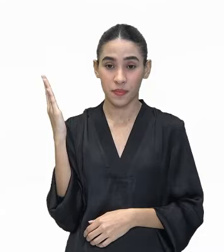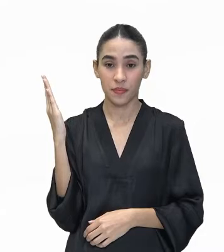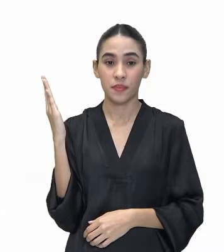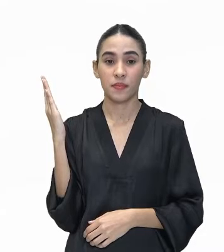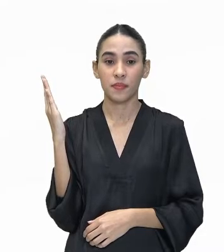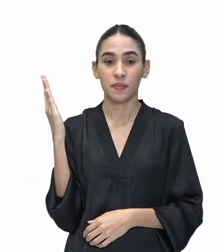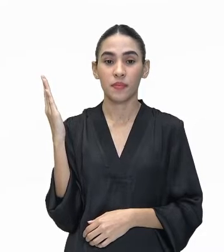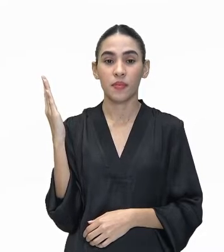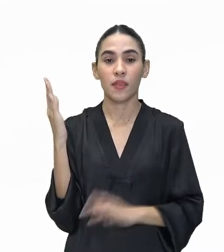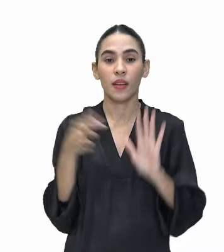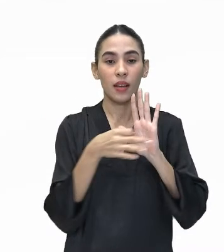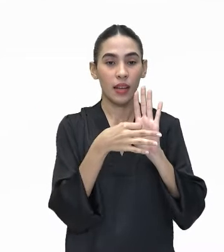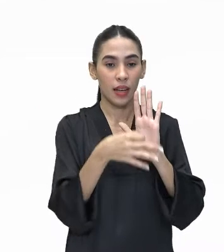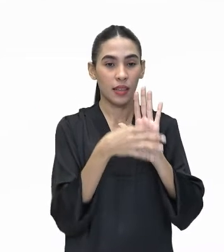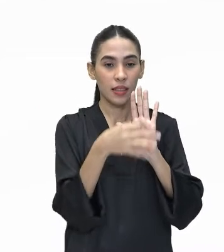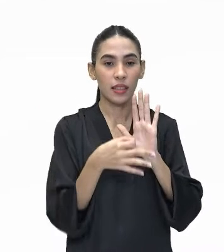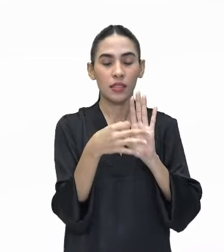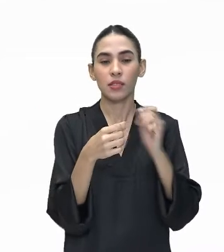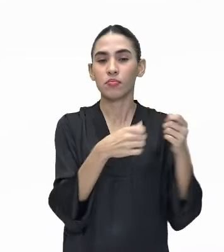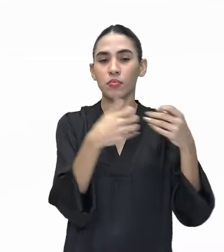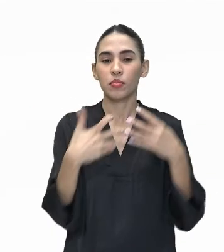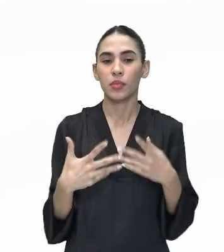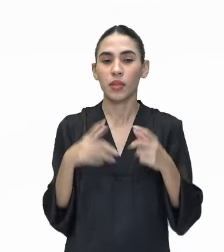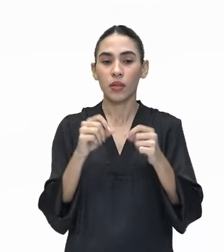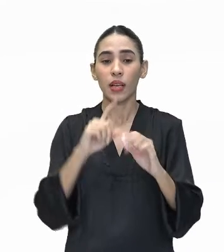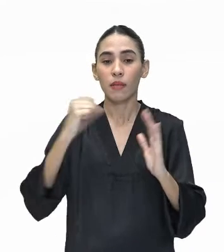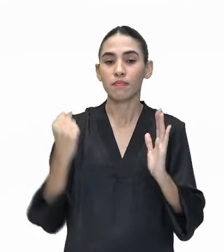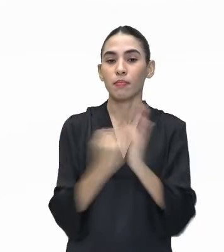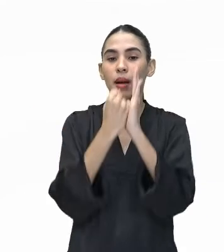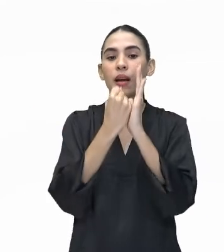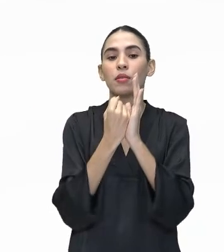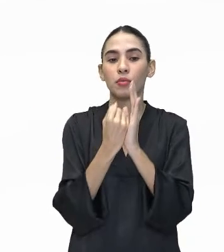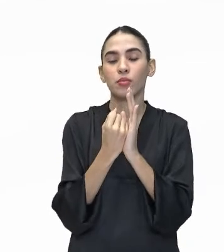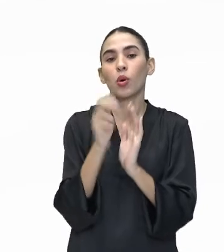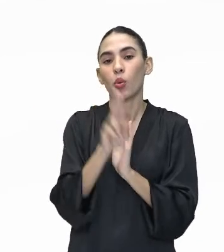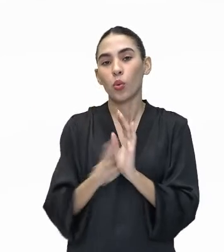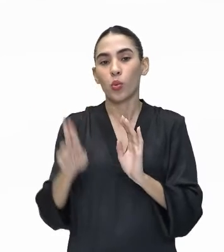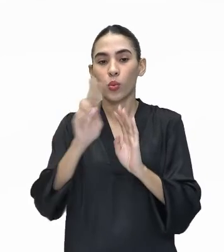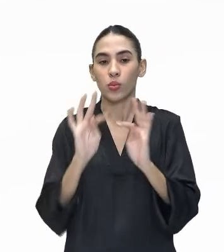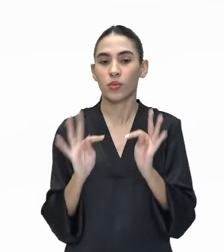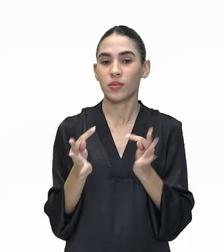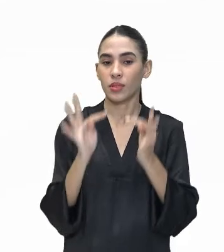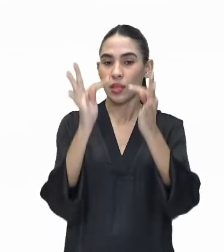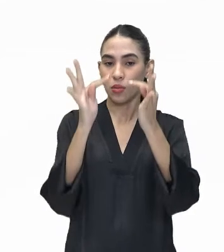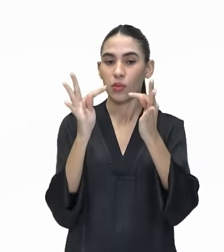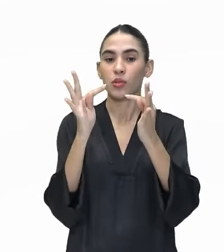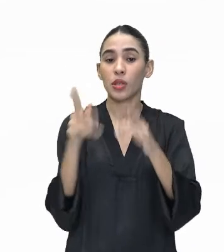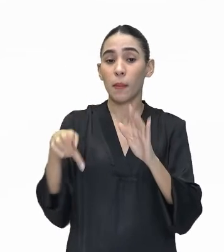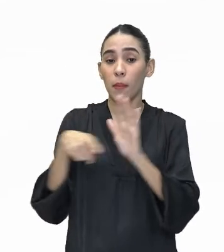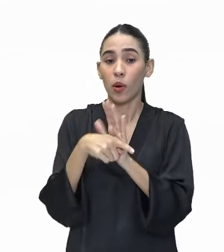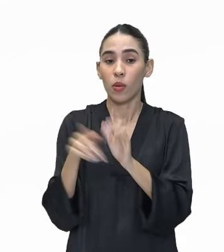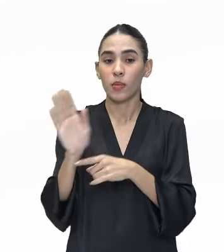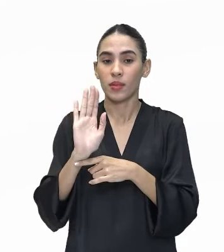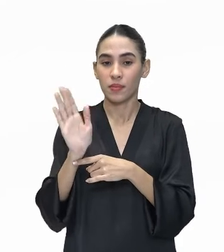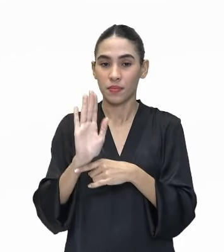a crítica diz que Avatar é uma inovação em termos de